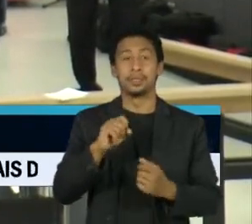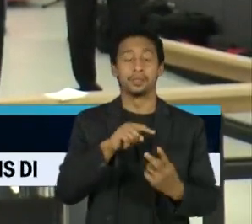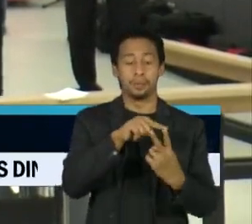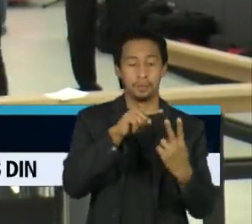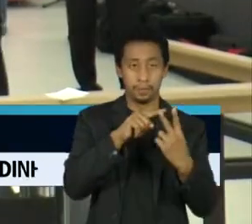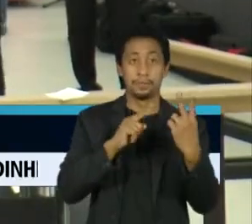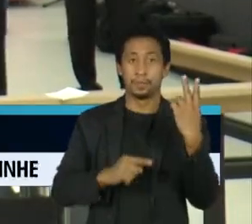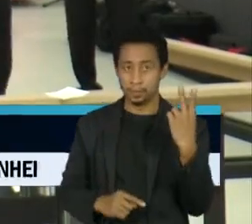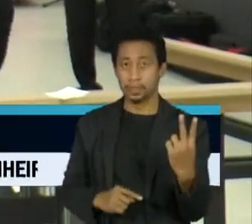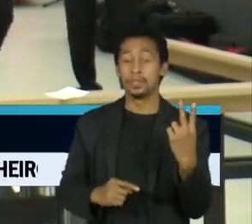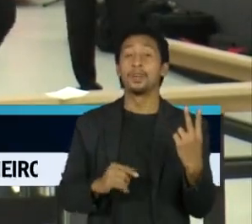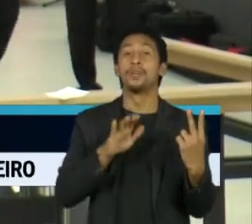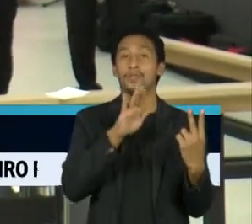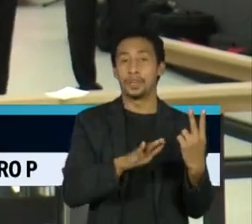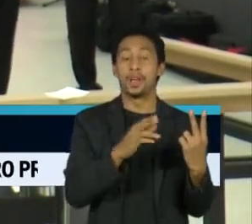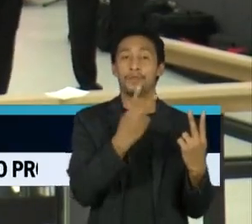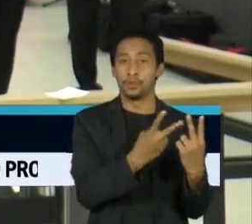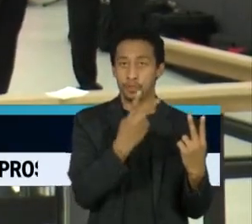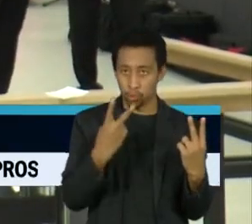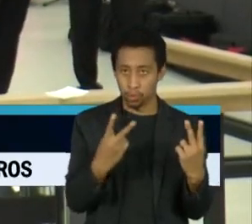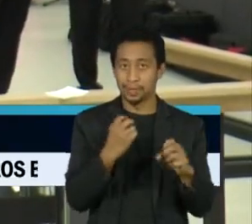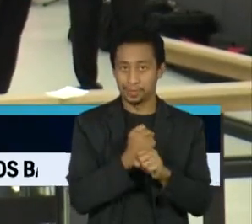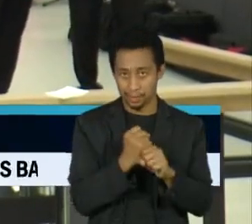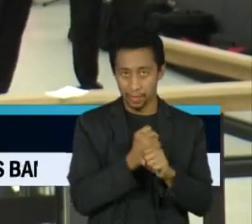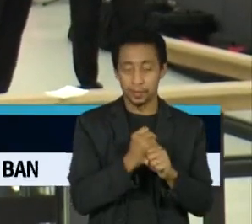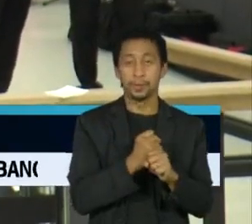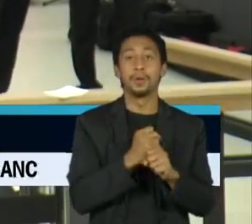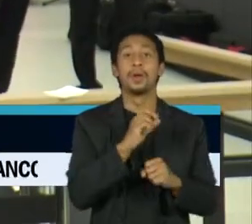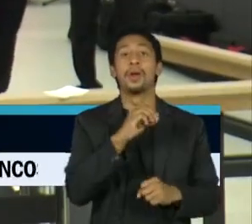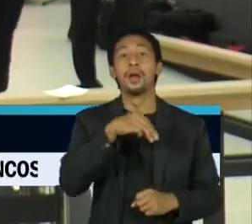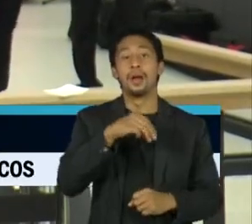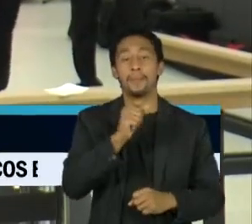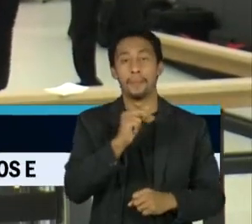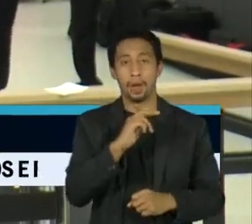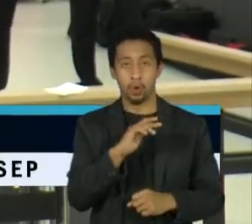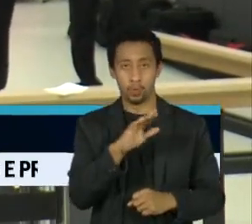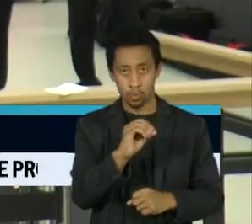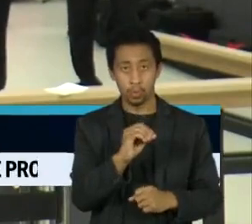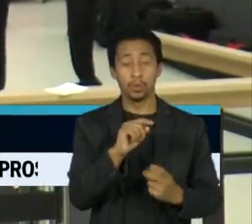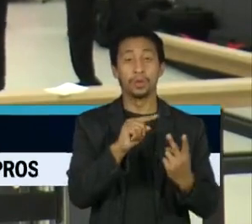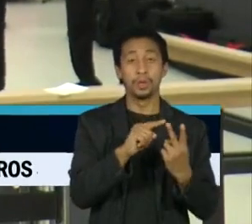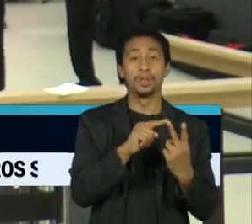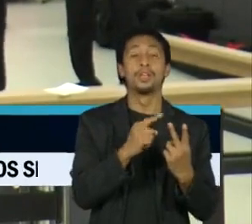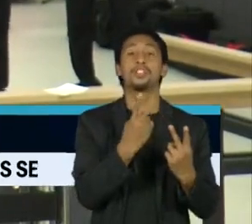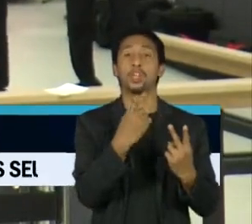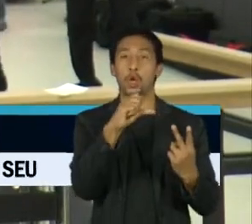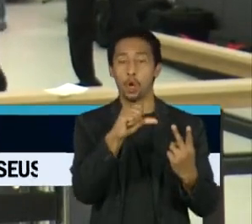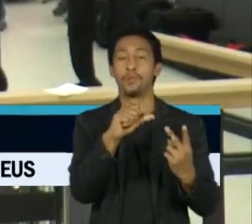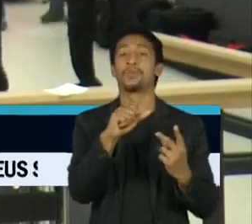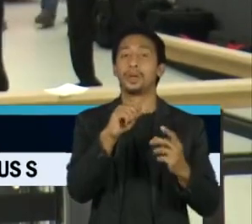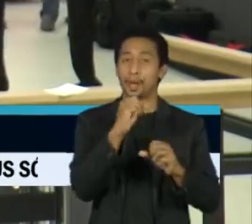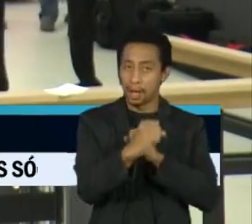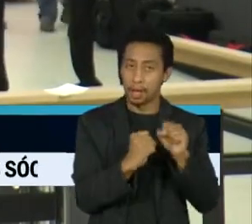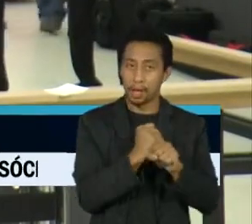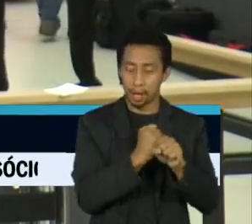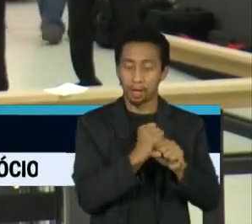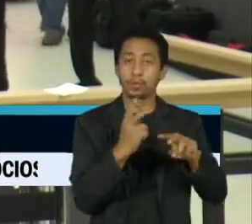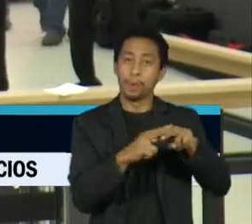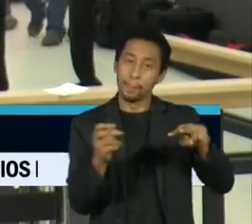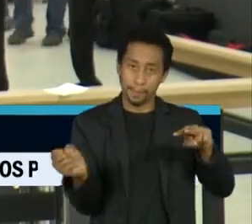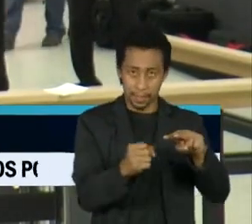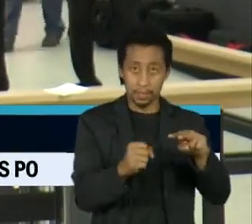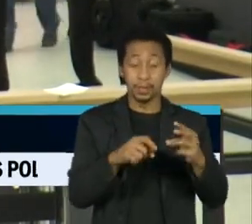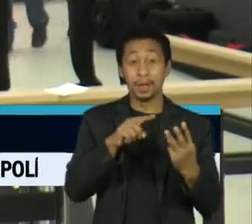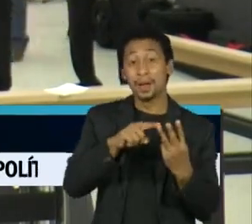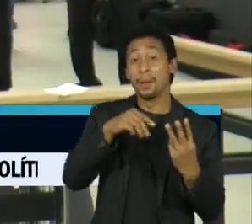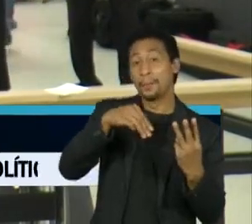Spohr pegou 22 anos e 6 meses e Mauro Hoffmann 19 anos e 6 meses. Já o vocalista da banda, Gurizada Fandangueira,